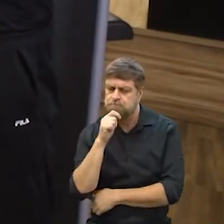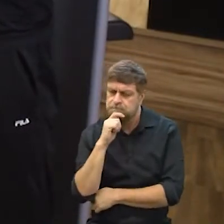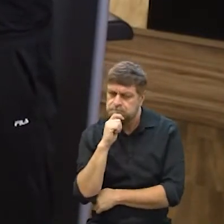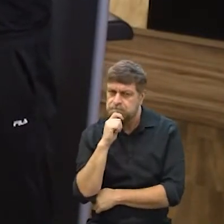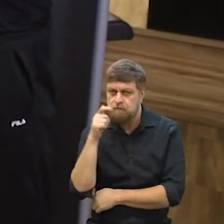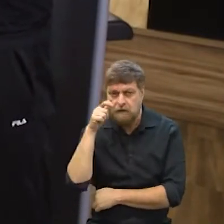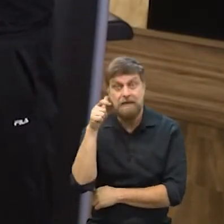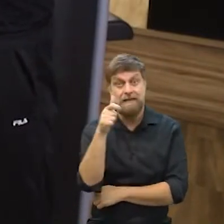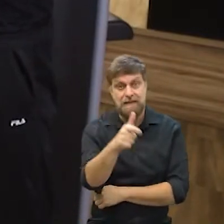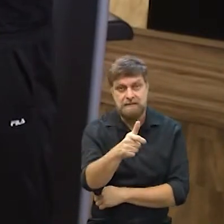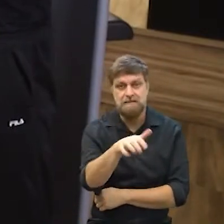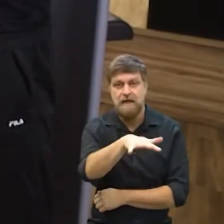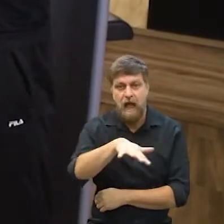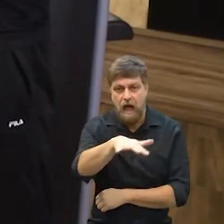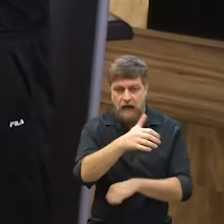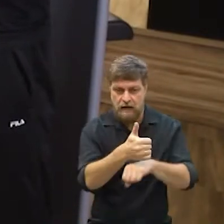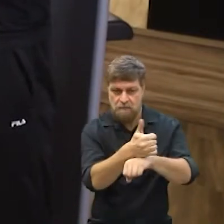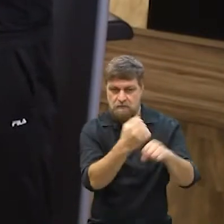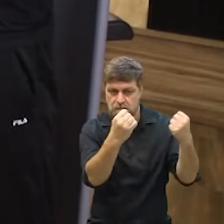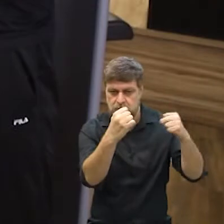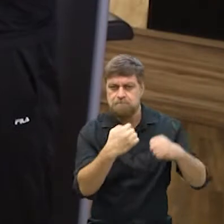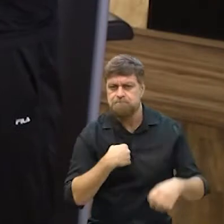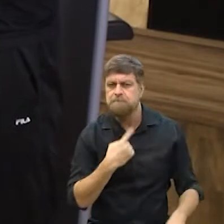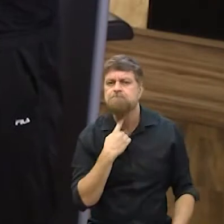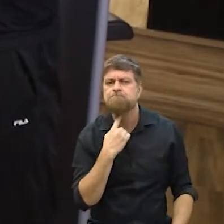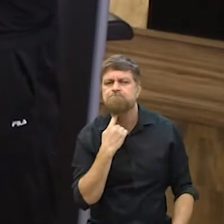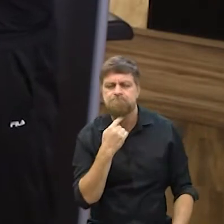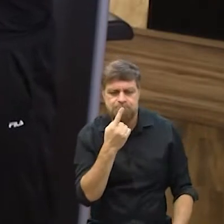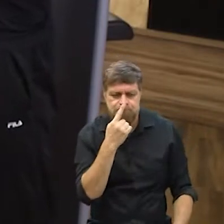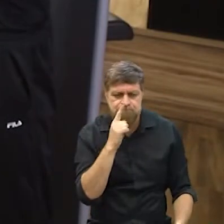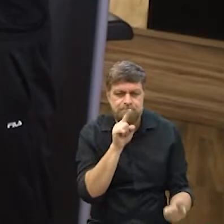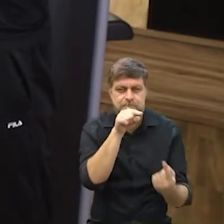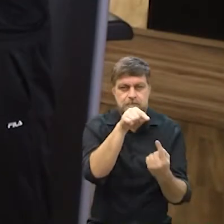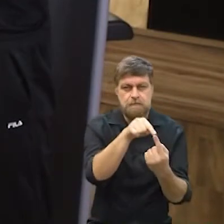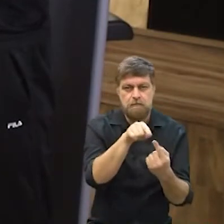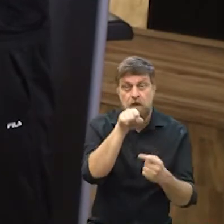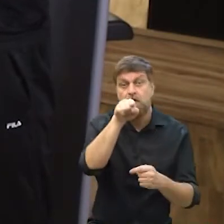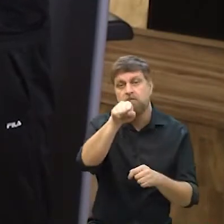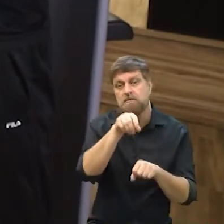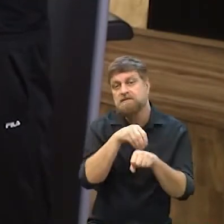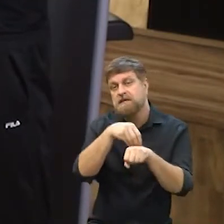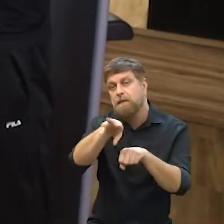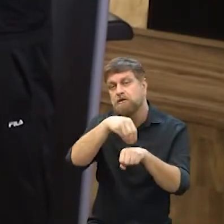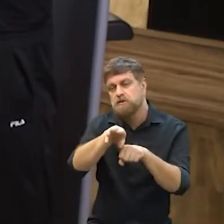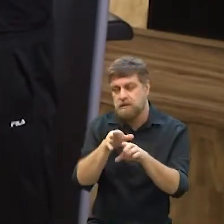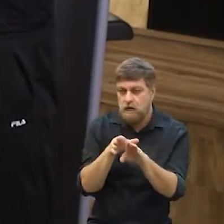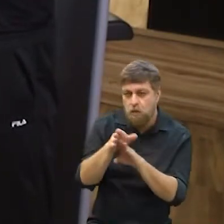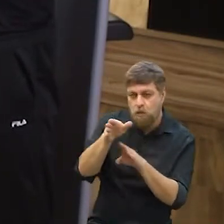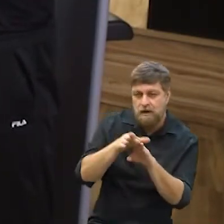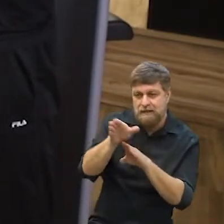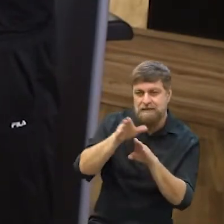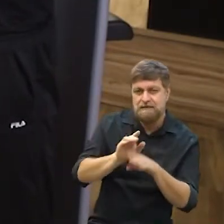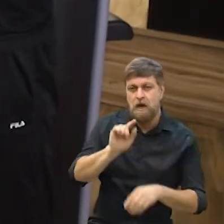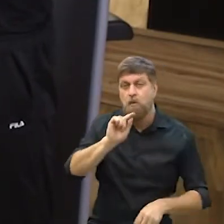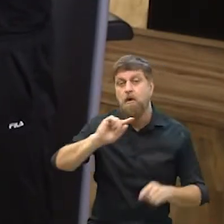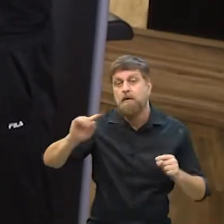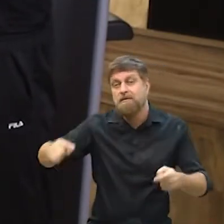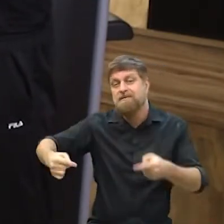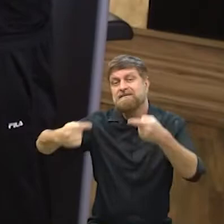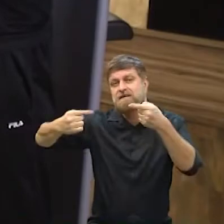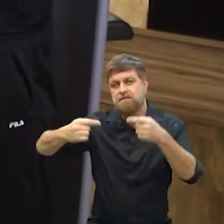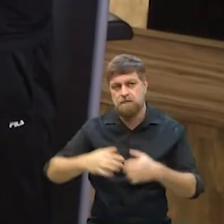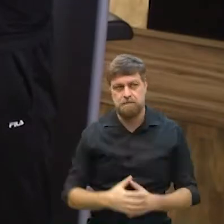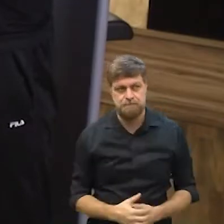interessei, gostaria de seguir essa área. Quais as principais orientações? O que você pode falar sobre os